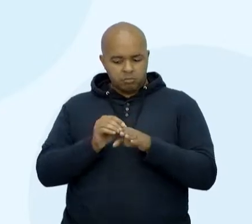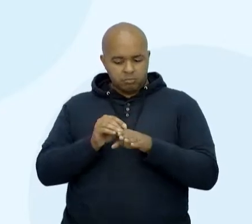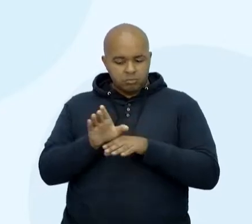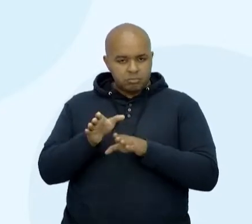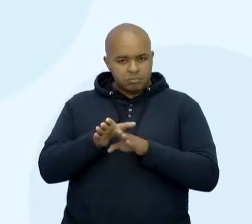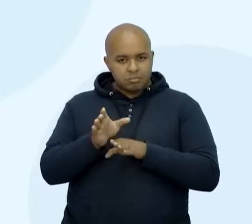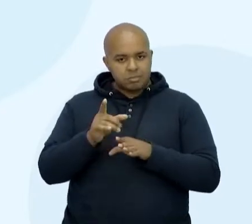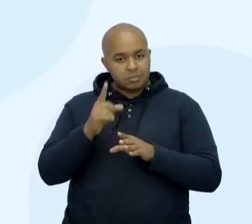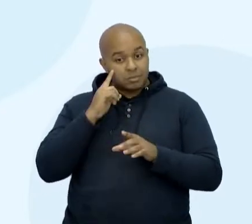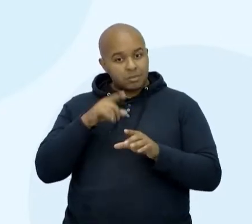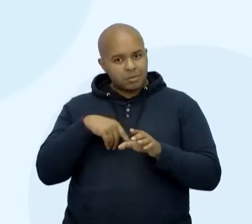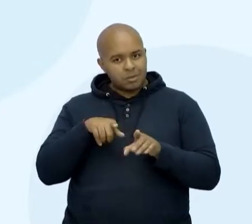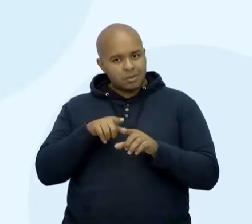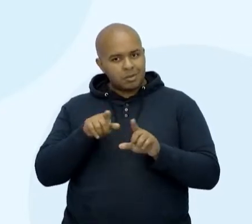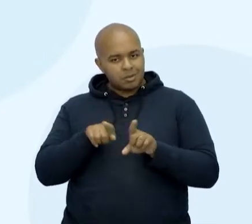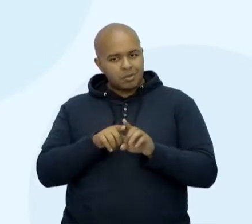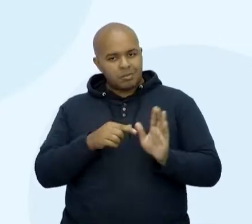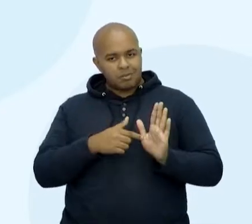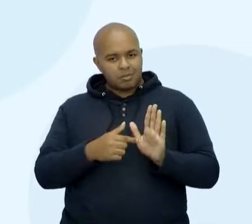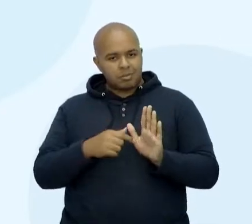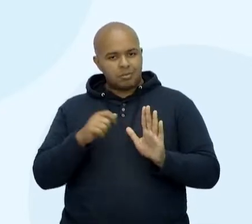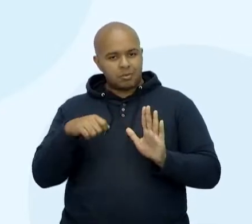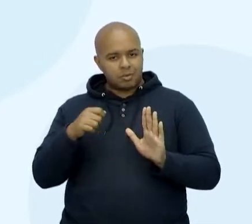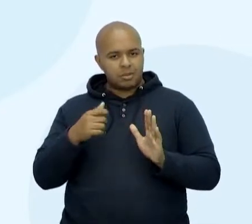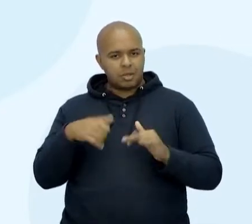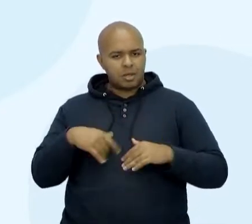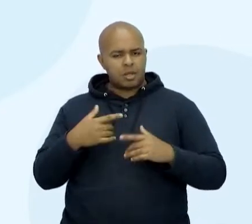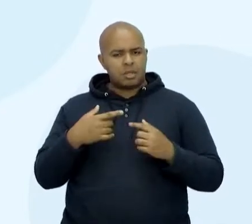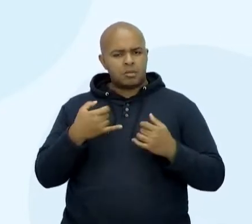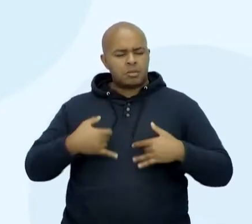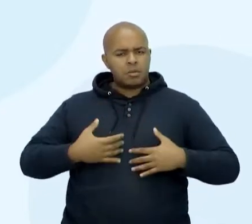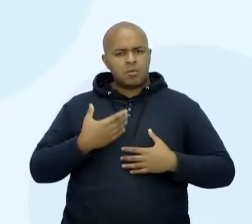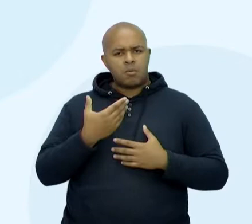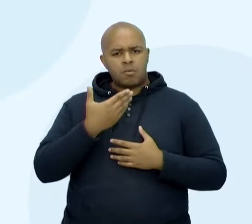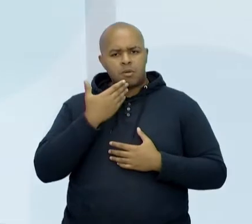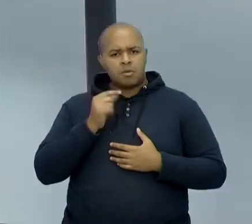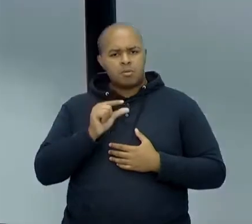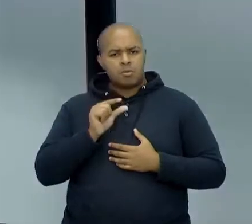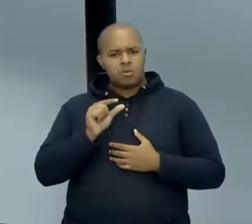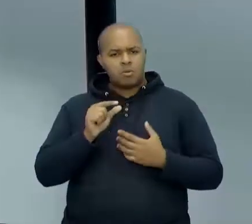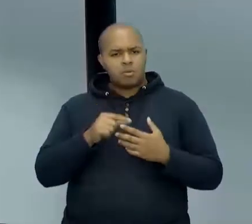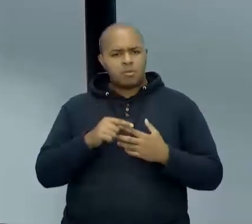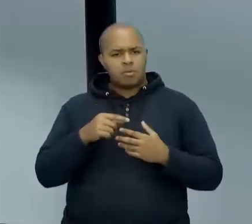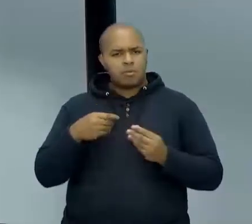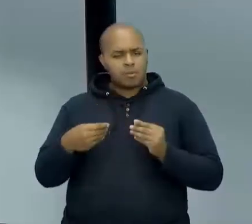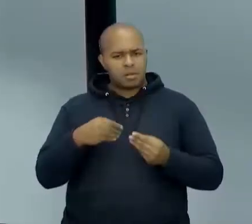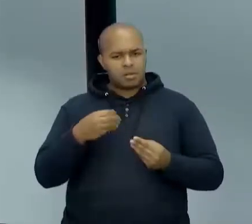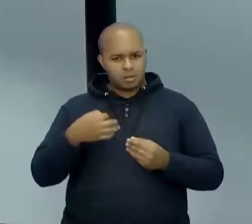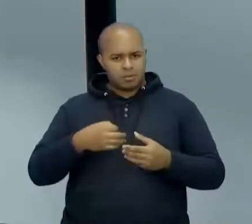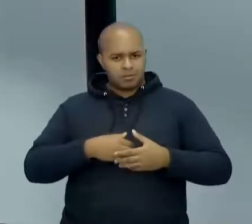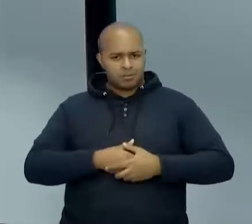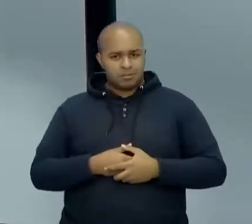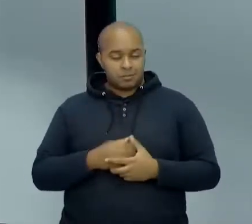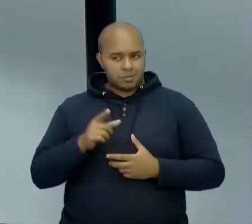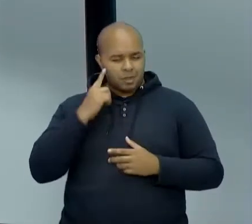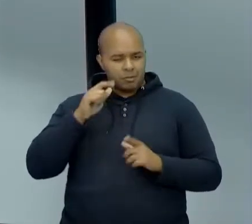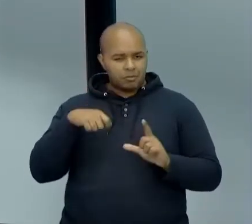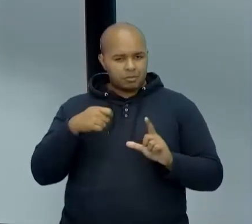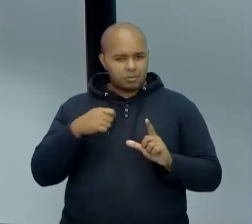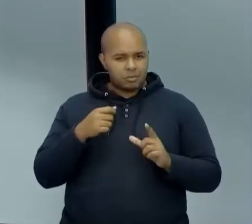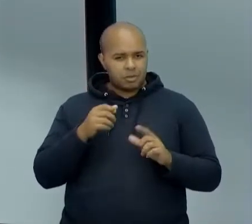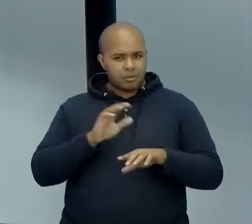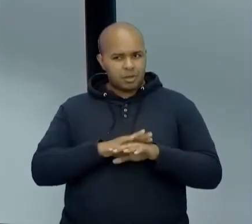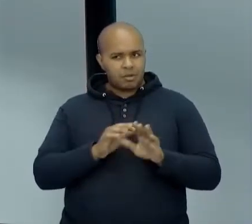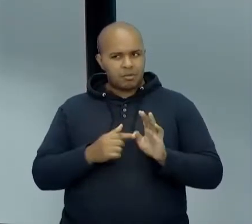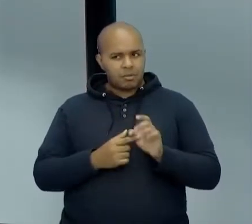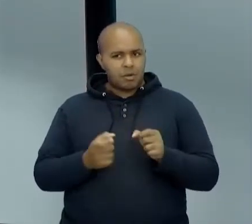sugestão e vou também passar o vídeo que vai falar um pouquinho dos plásticos, né? É um vídeo aí, ele faz